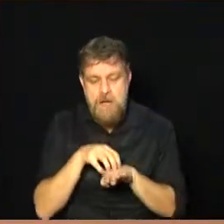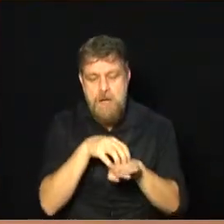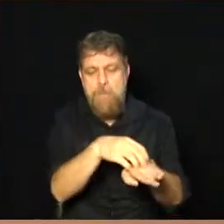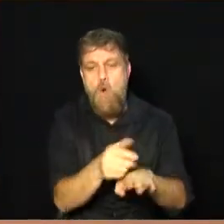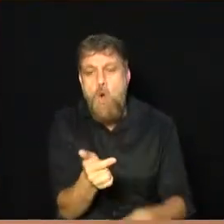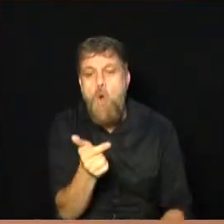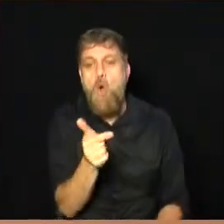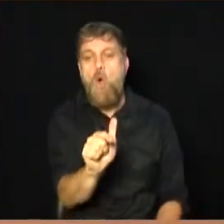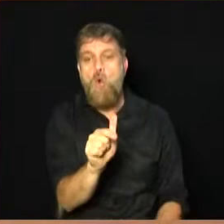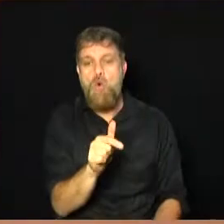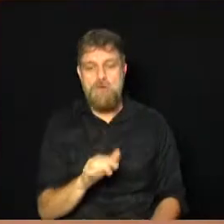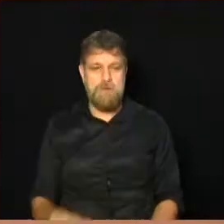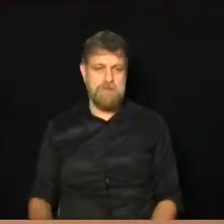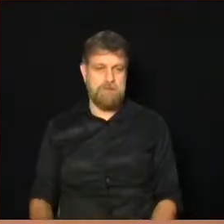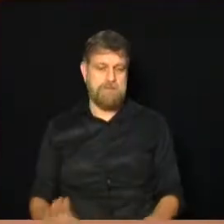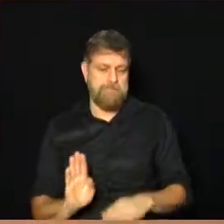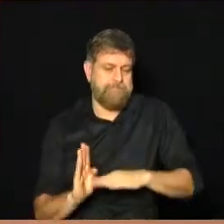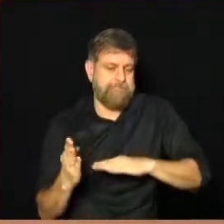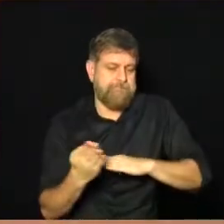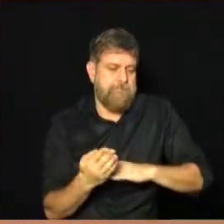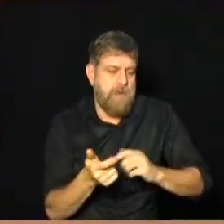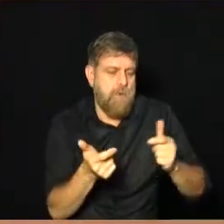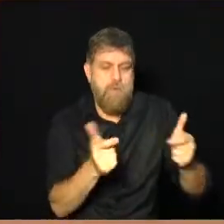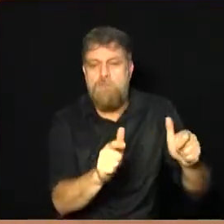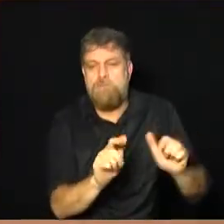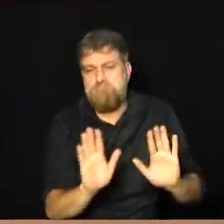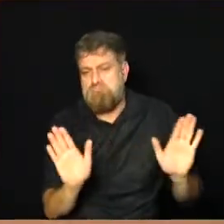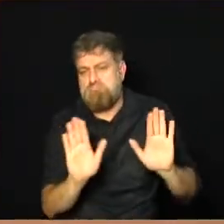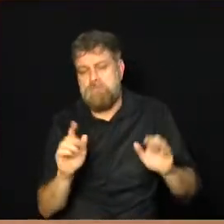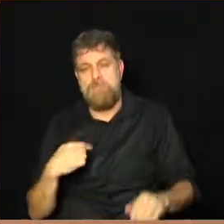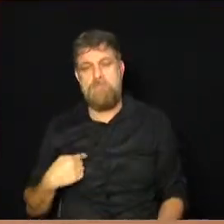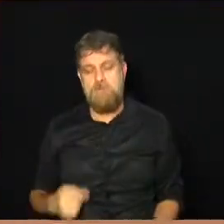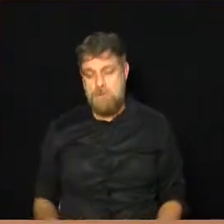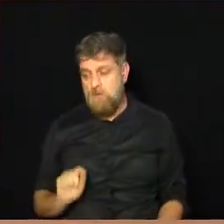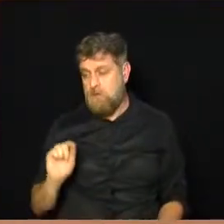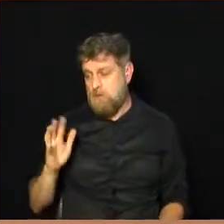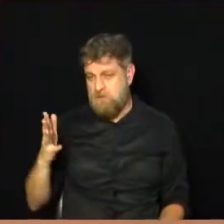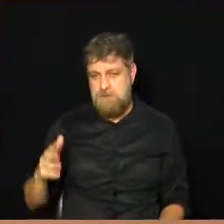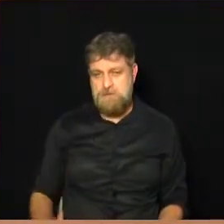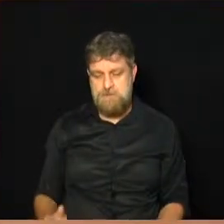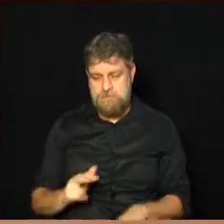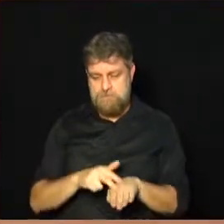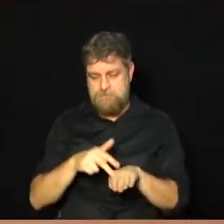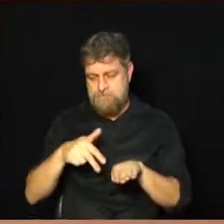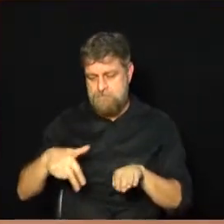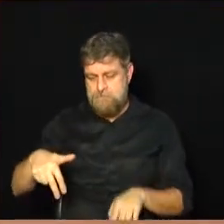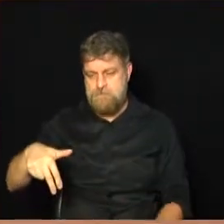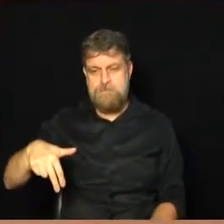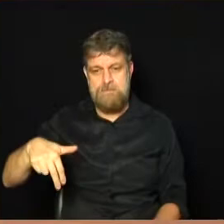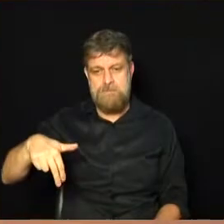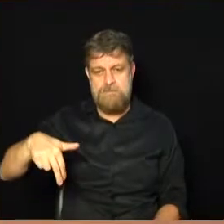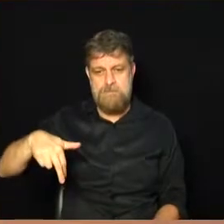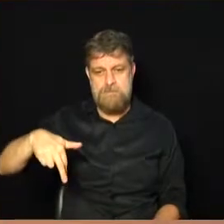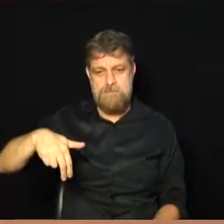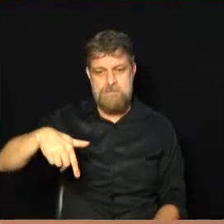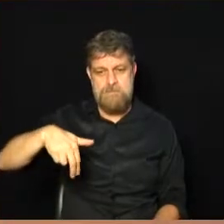o Jardim Londres, sei lá. Então, ele vai descer do ônibus,